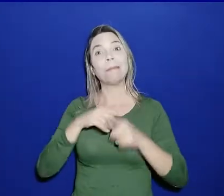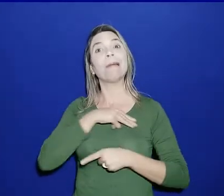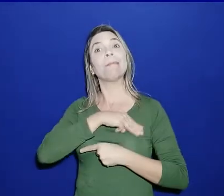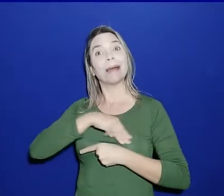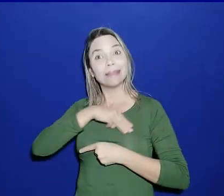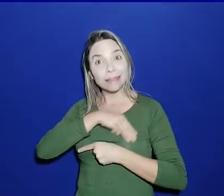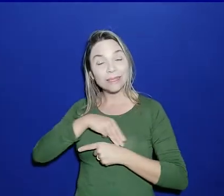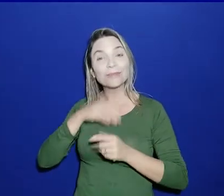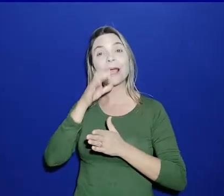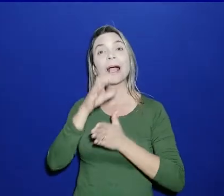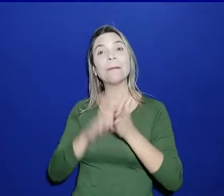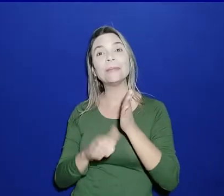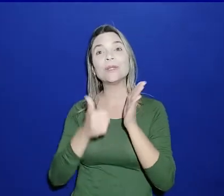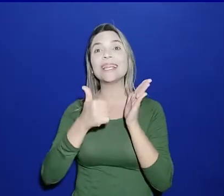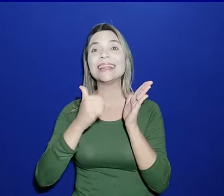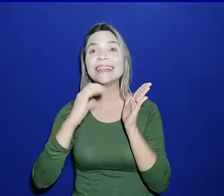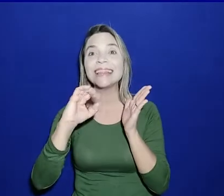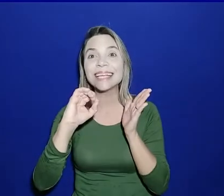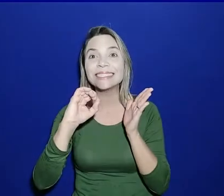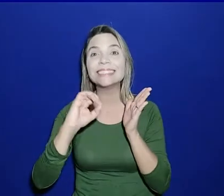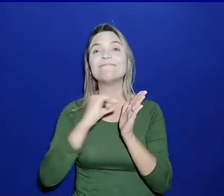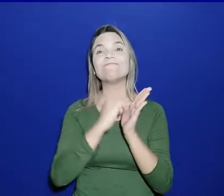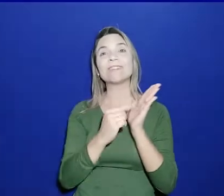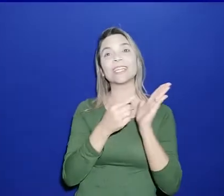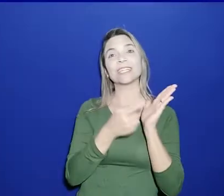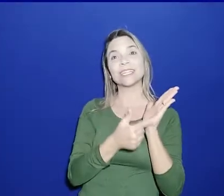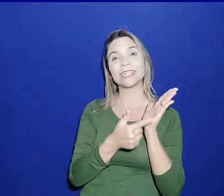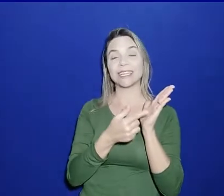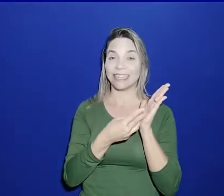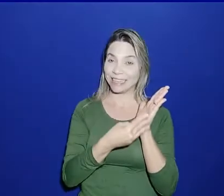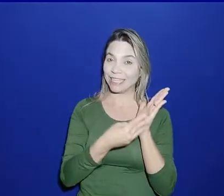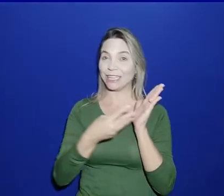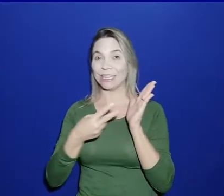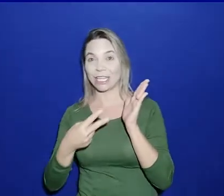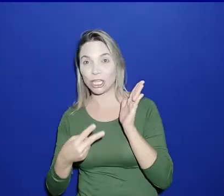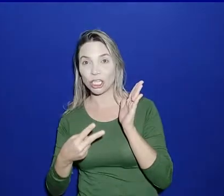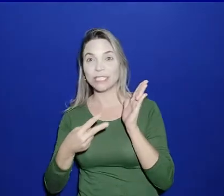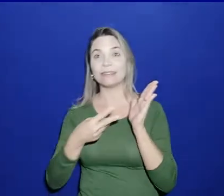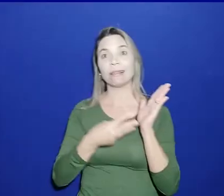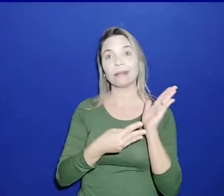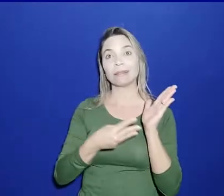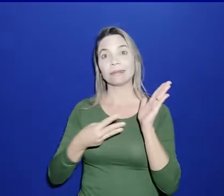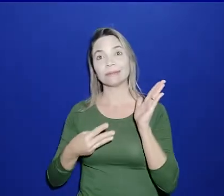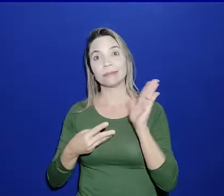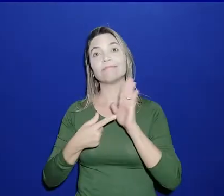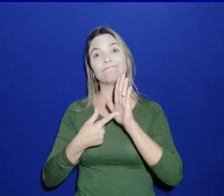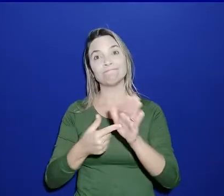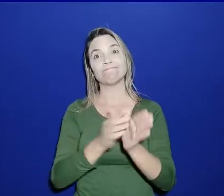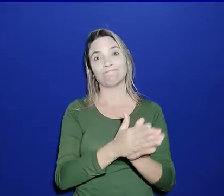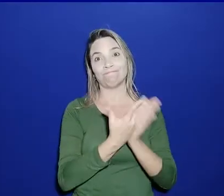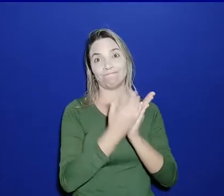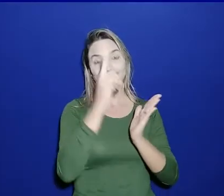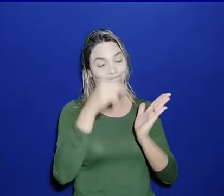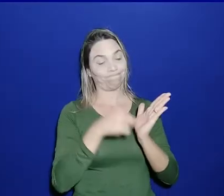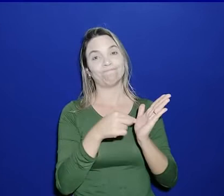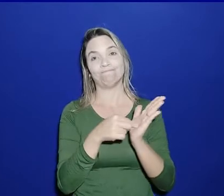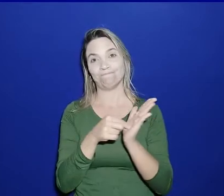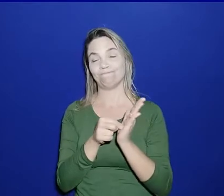Mateus, capítulo 10, versículos 32 e 33. Veja o que nos diz a palavra do